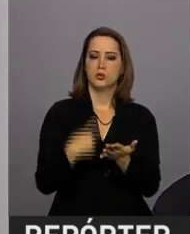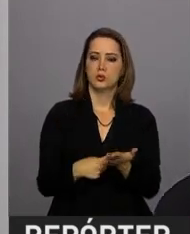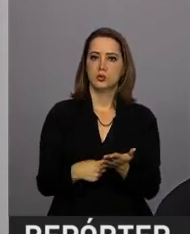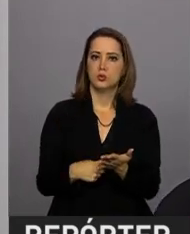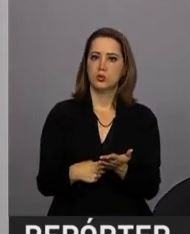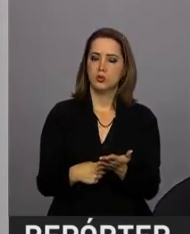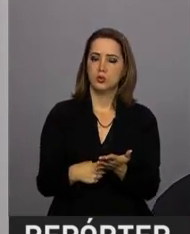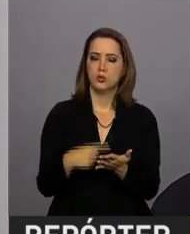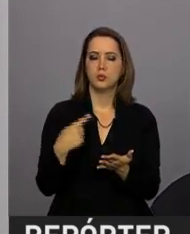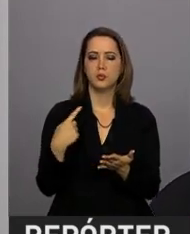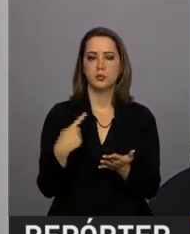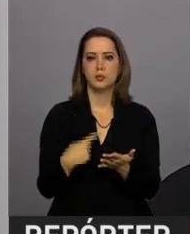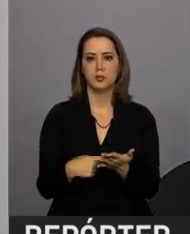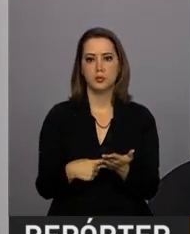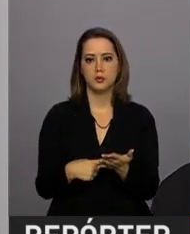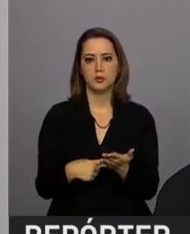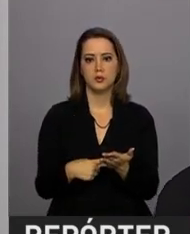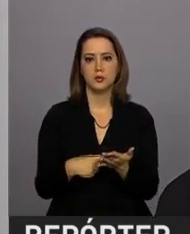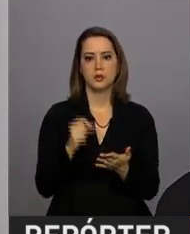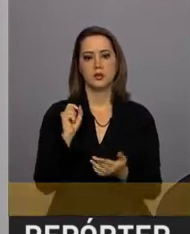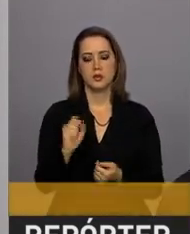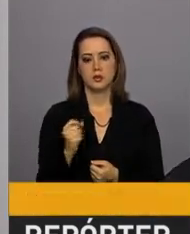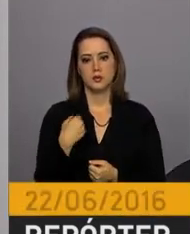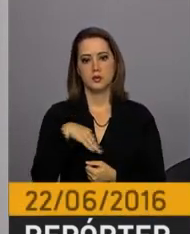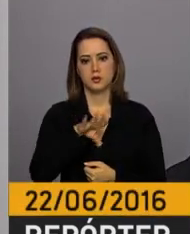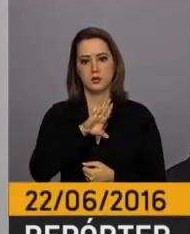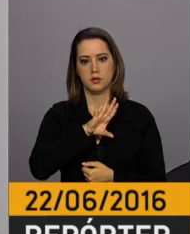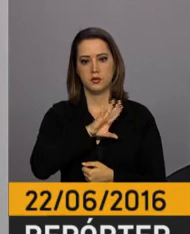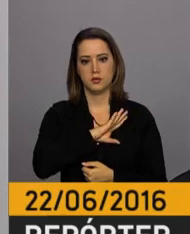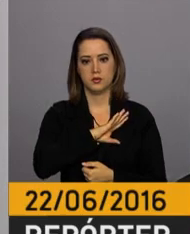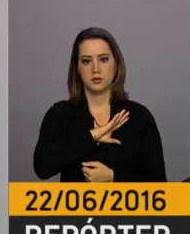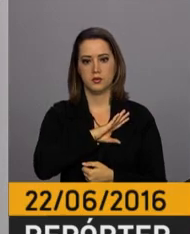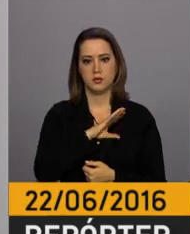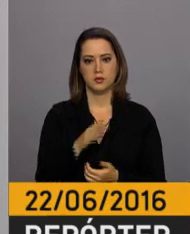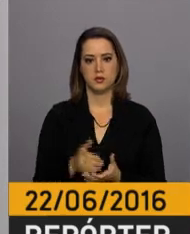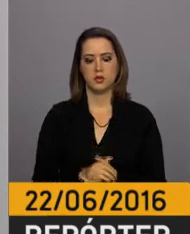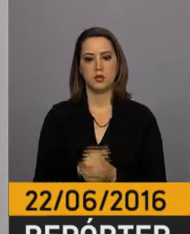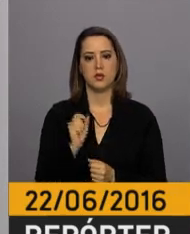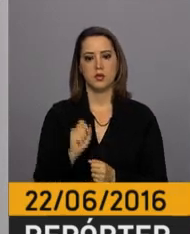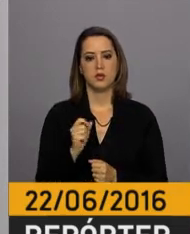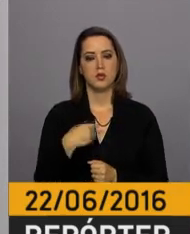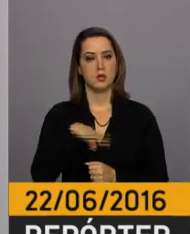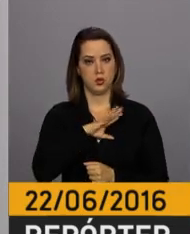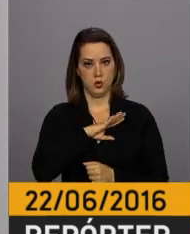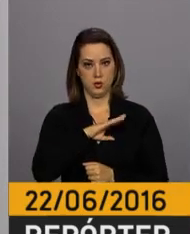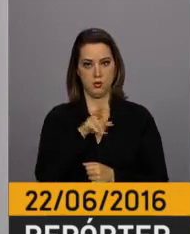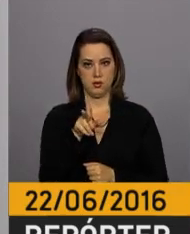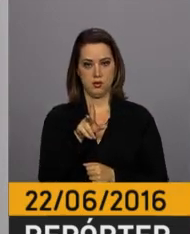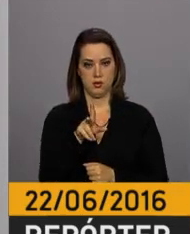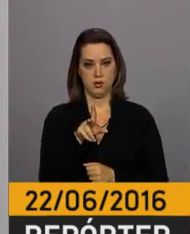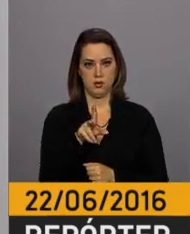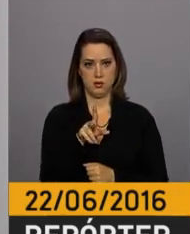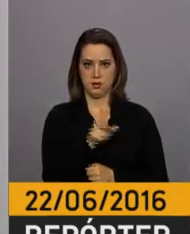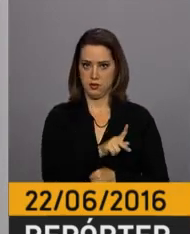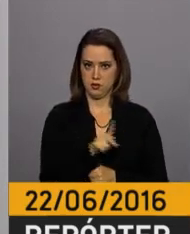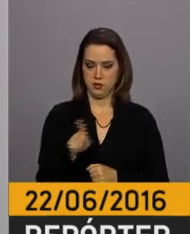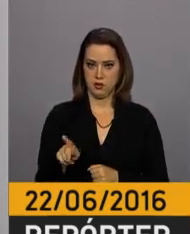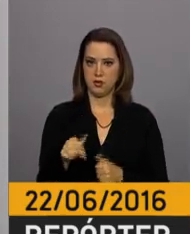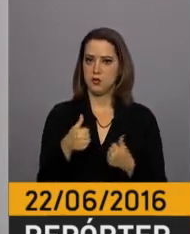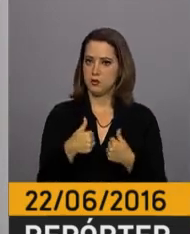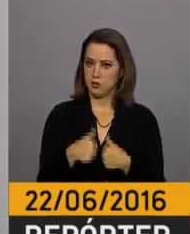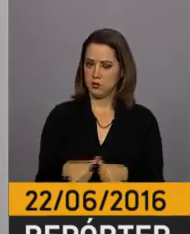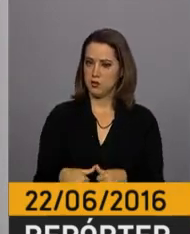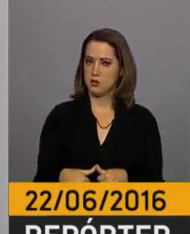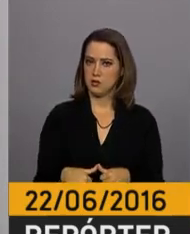sabia que a nossa presidente que agora permanece nos quadros ela vai desempenhar continuar